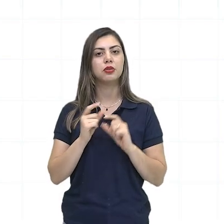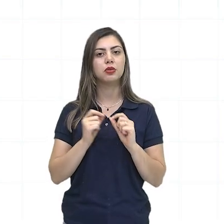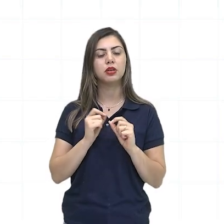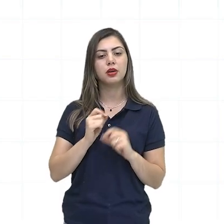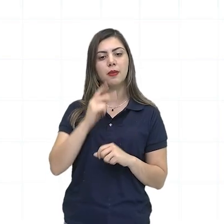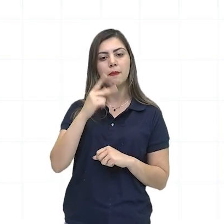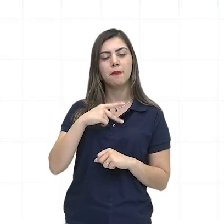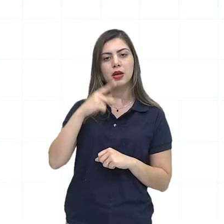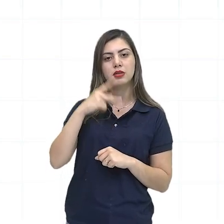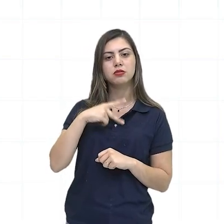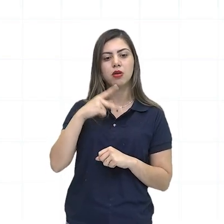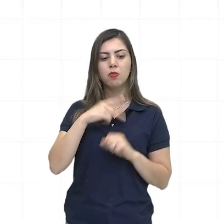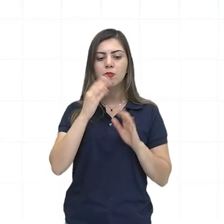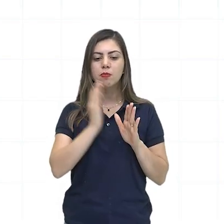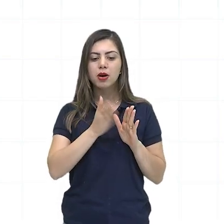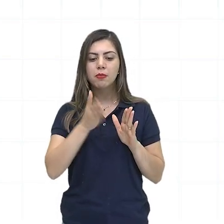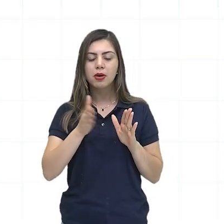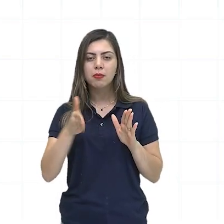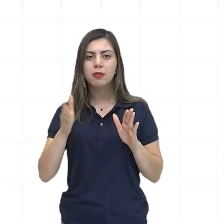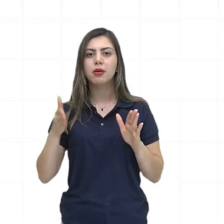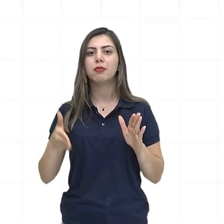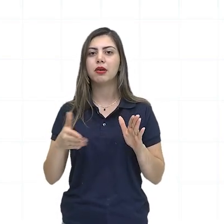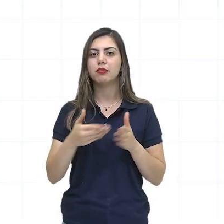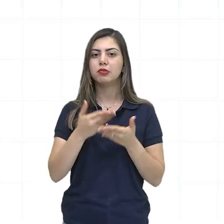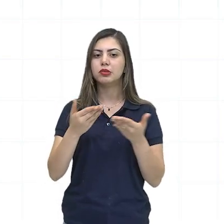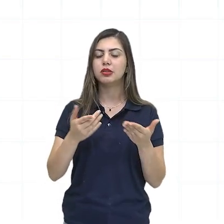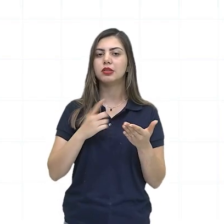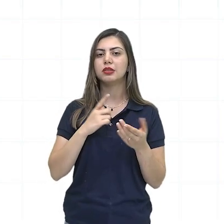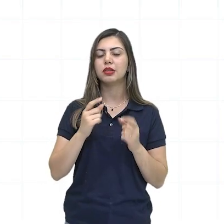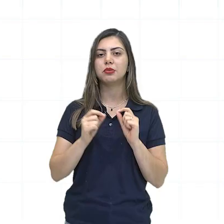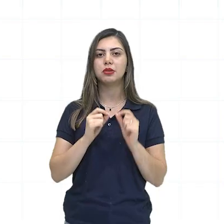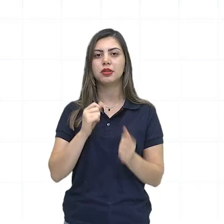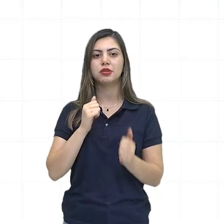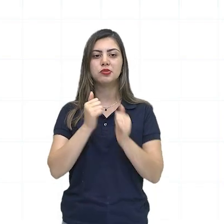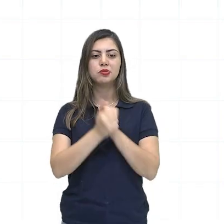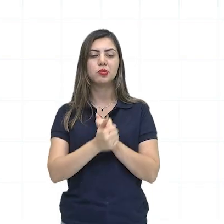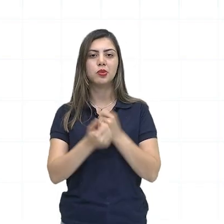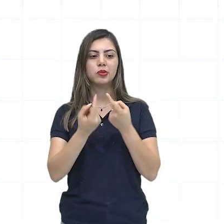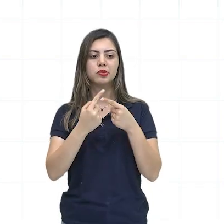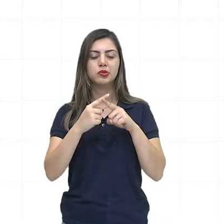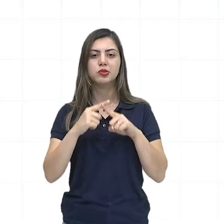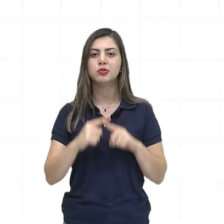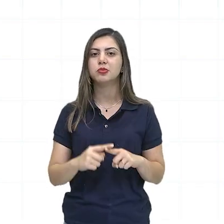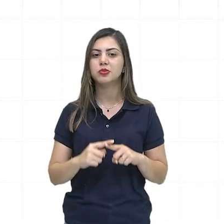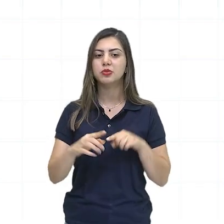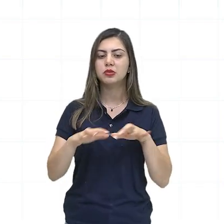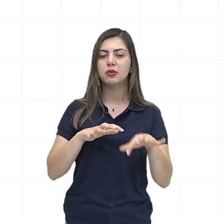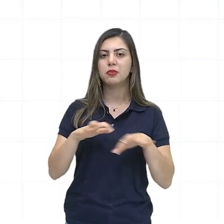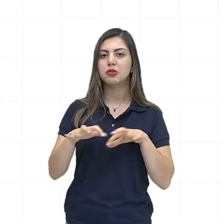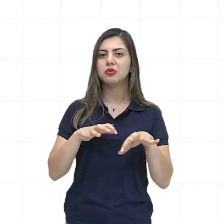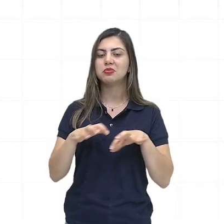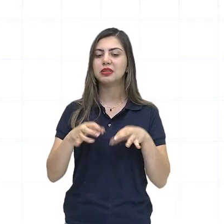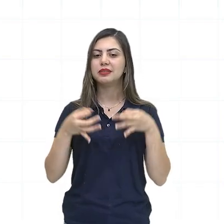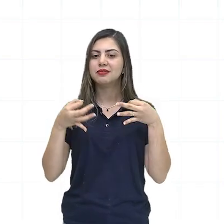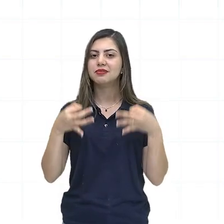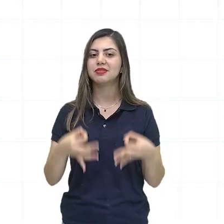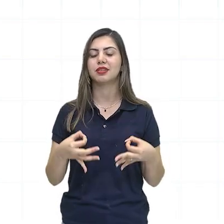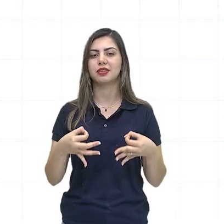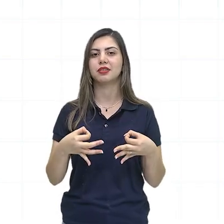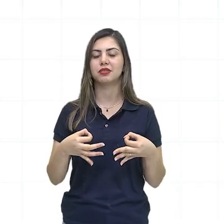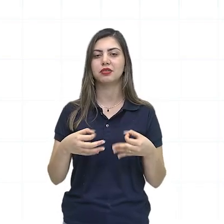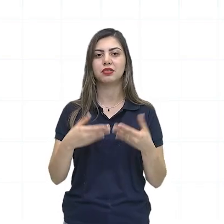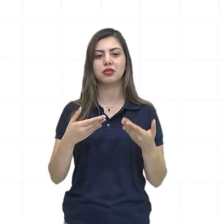disciplina pessoal na hora de desenvolver o esporte, na hora de fazer cada um dos movimentos. Para que